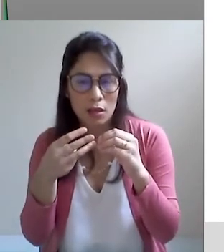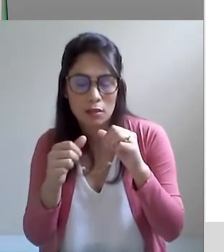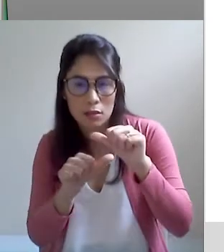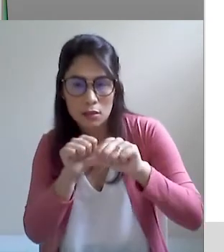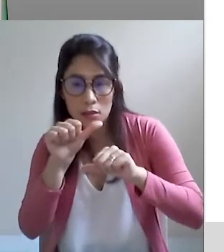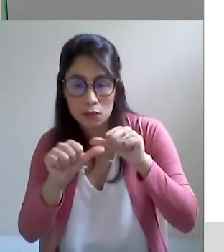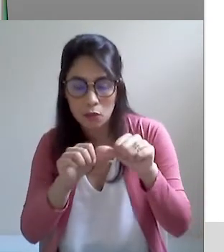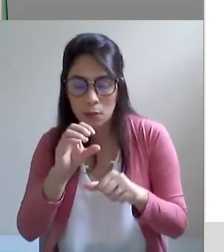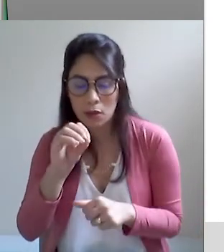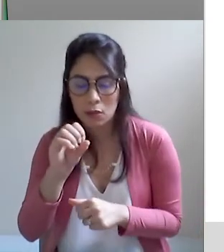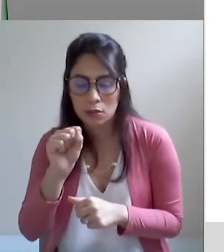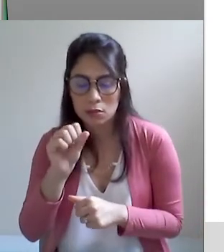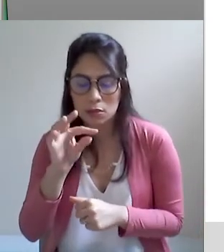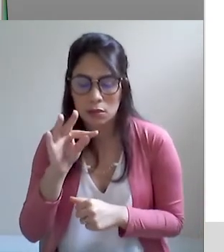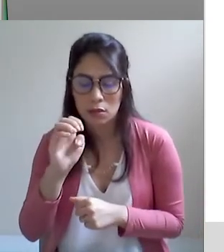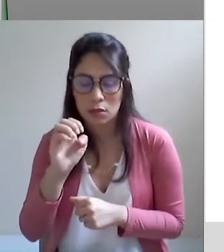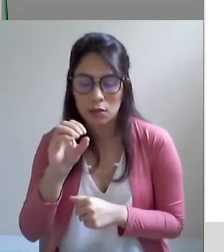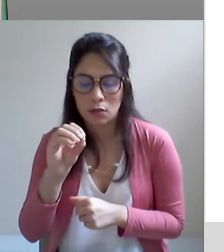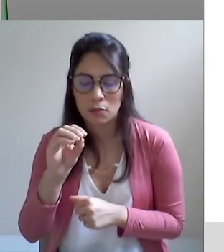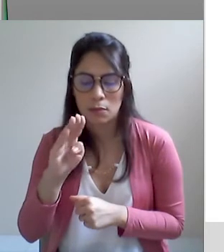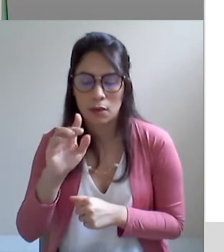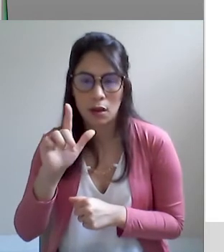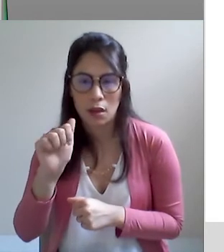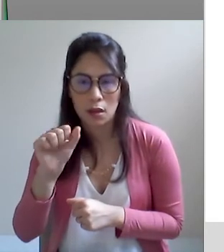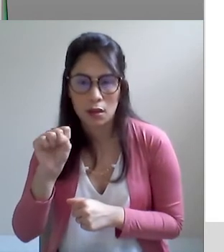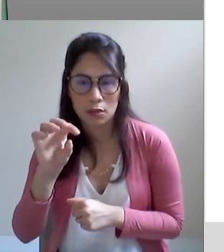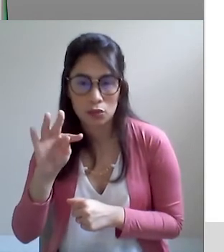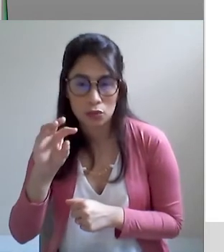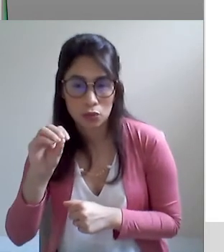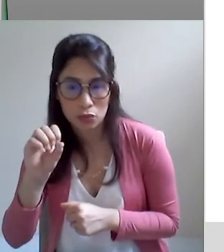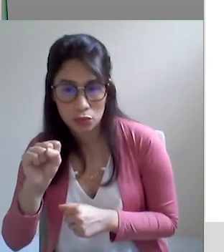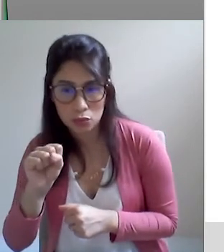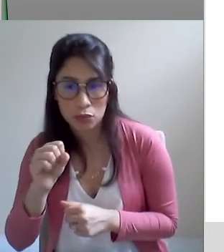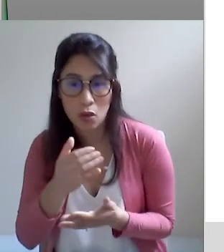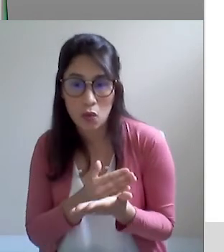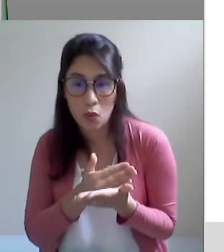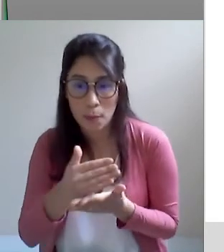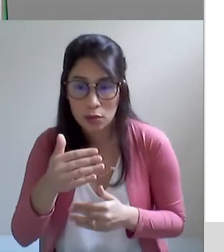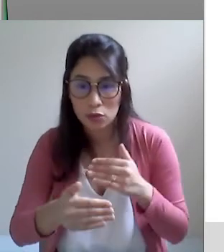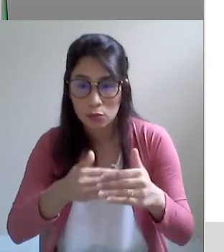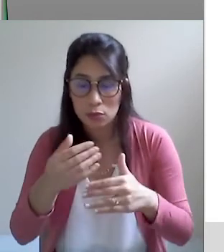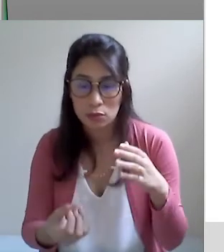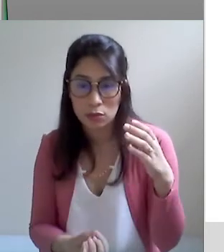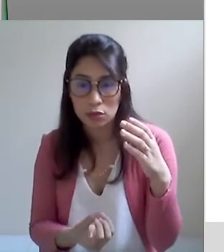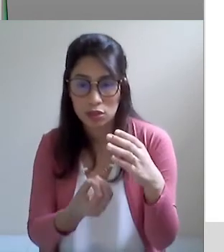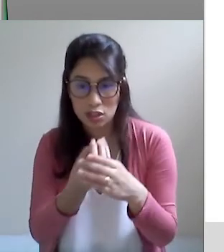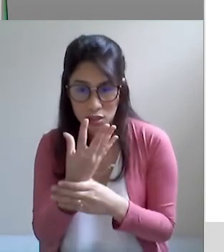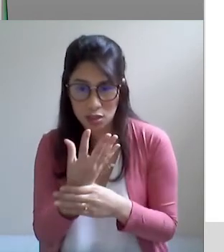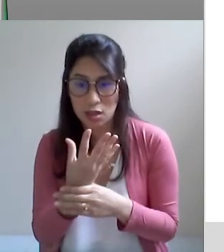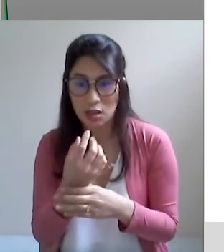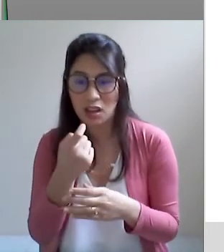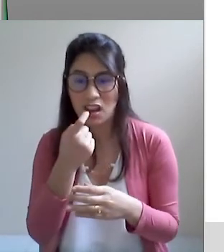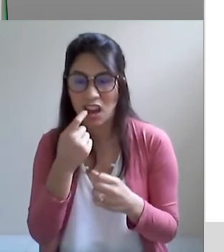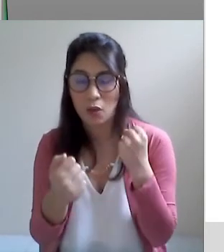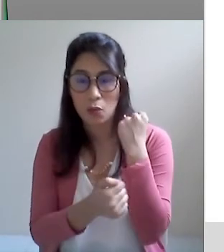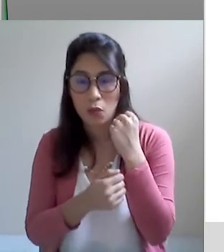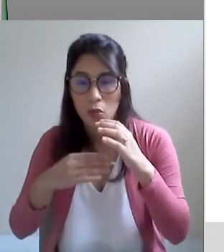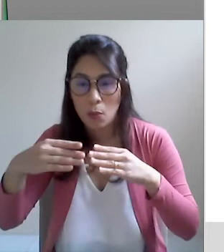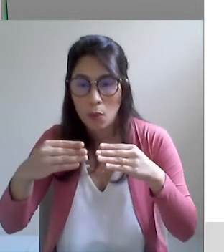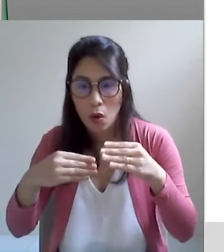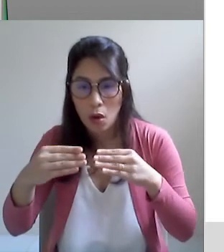do mesênquimo tornam-se osteoblastos, que iniciam o processo da síntese da matriz óssea